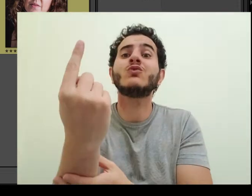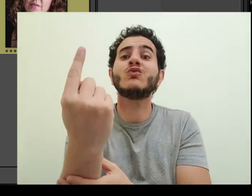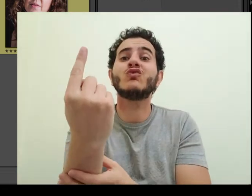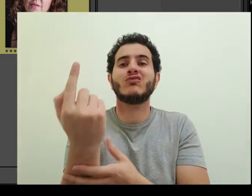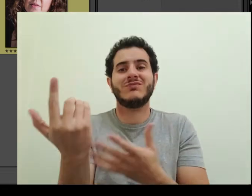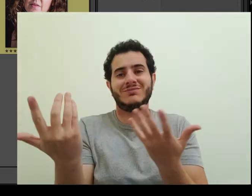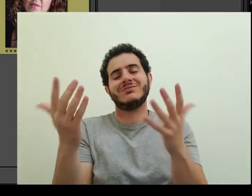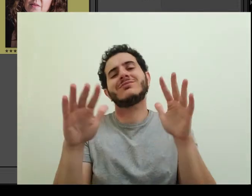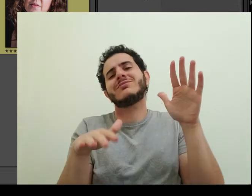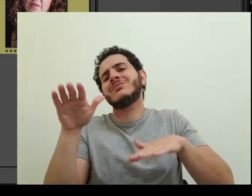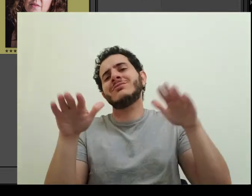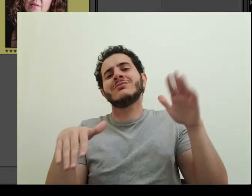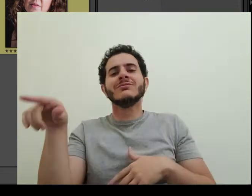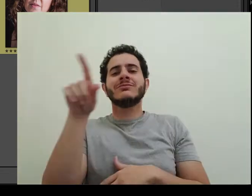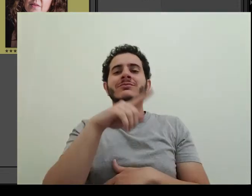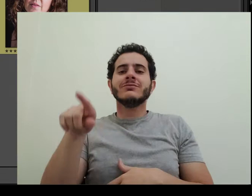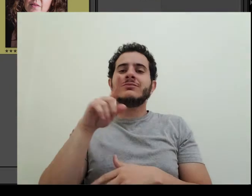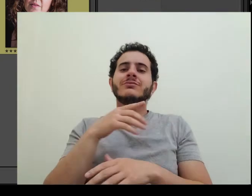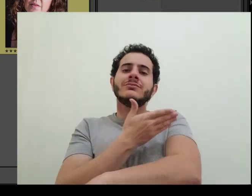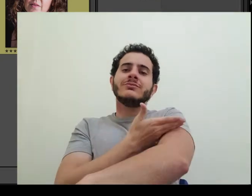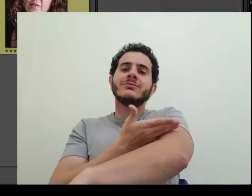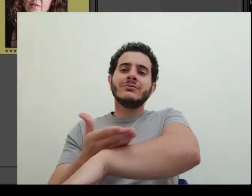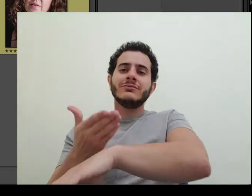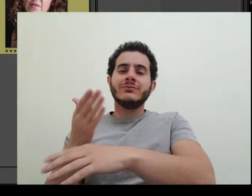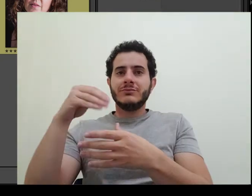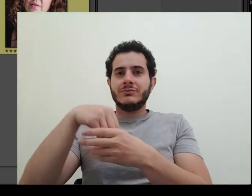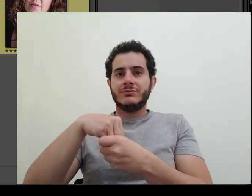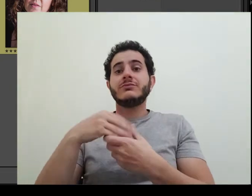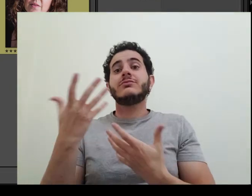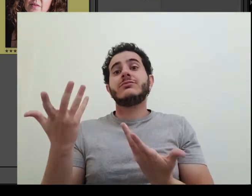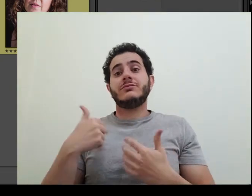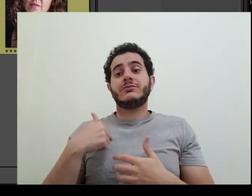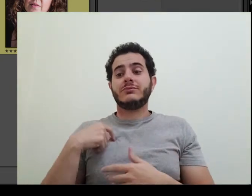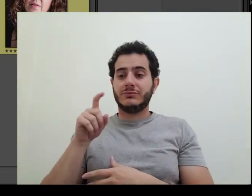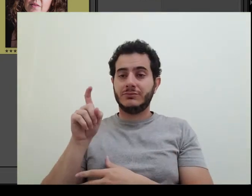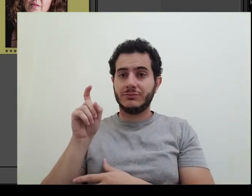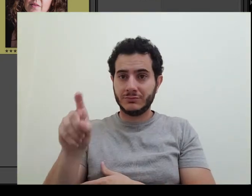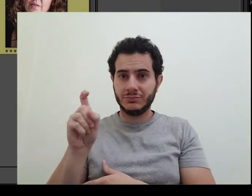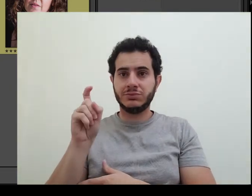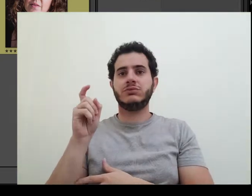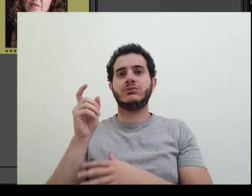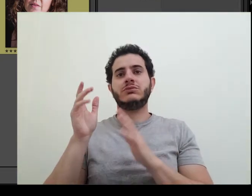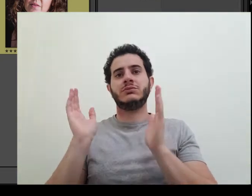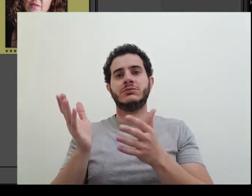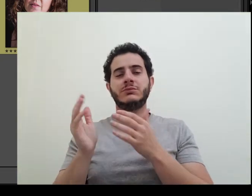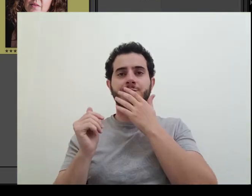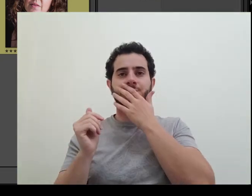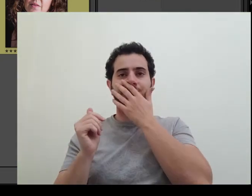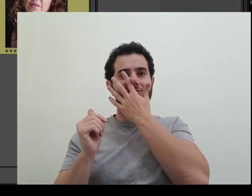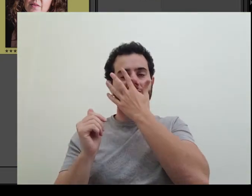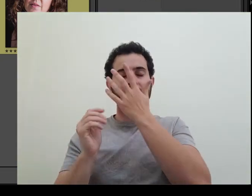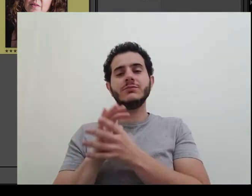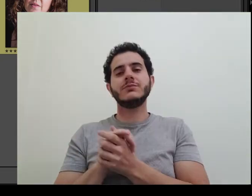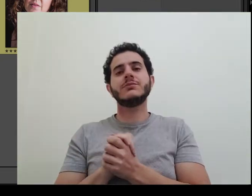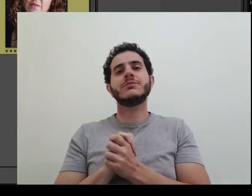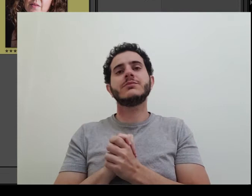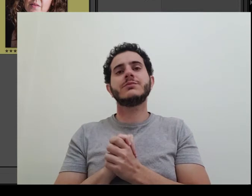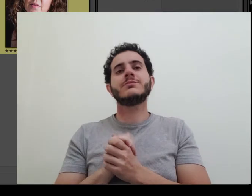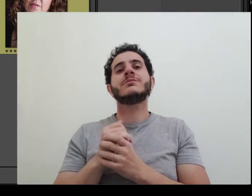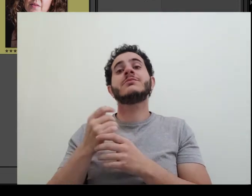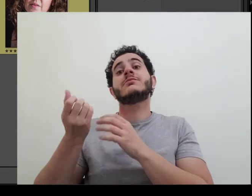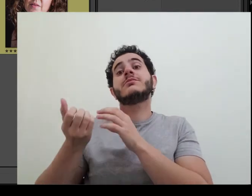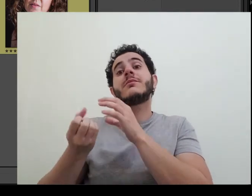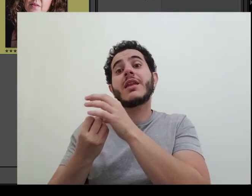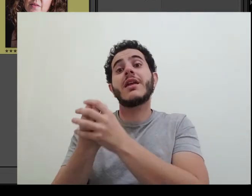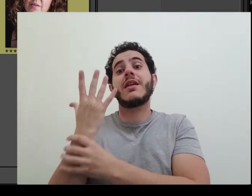símbolo, não precisa estar aberto, mas eu vou deixar aberto para visualizar melhor. E aí eu clico no símbolo de mais, que eu vou para a opção,